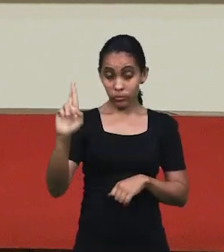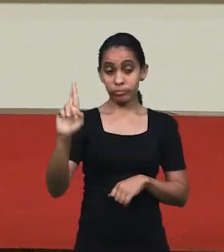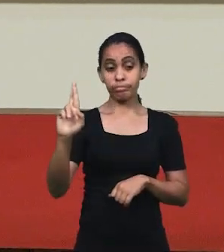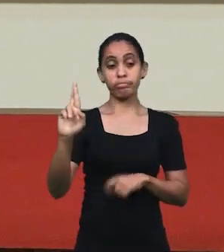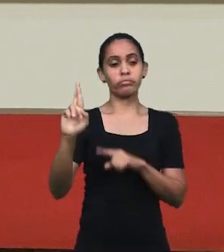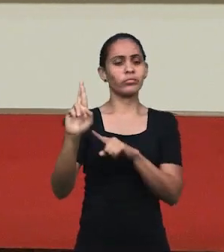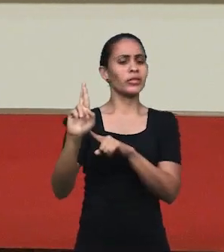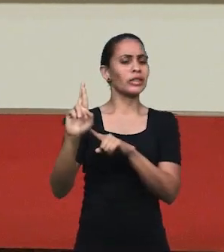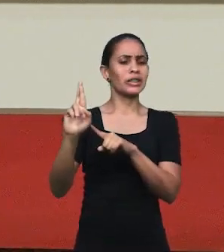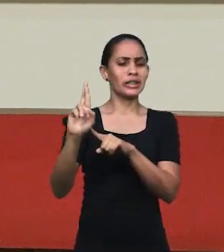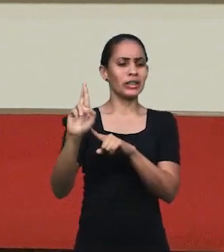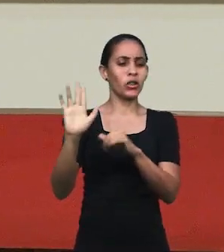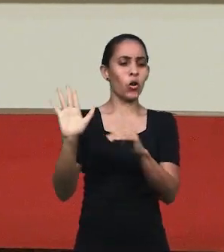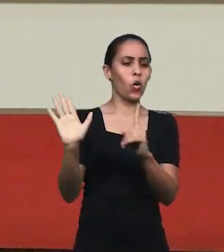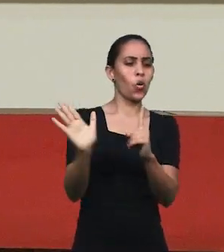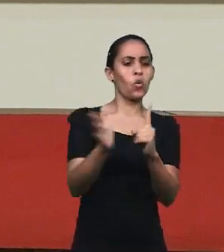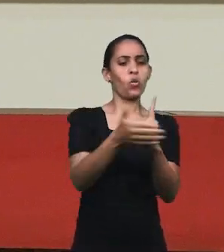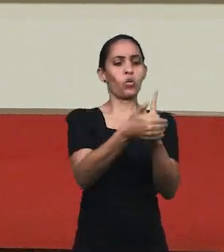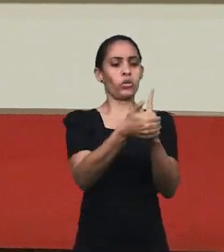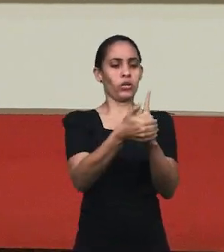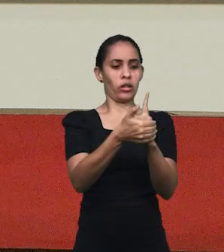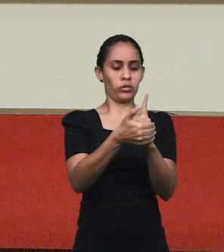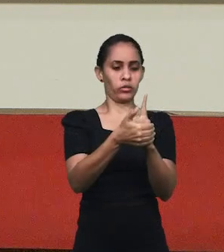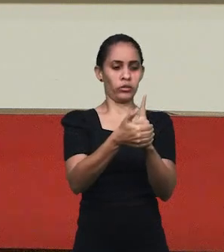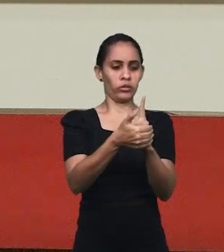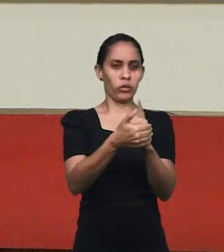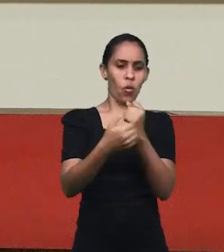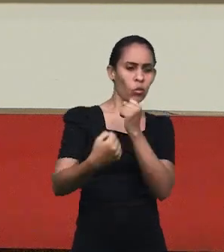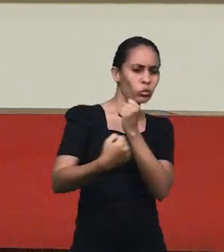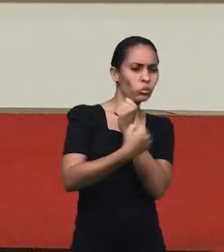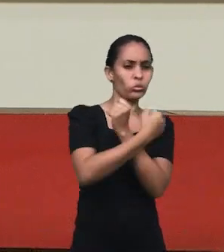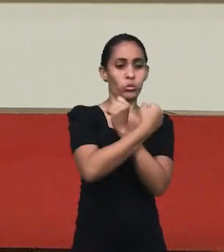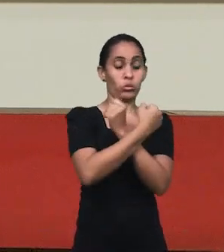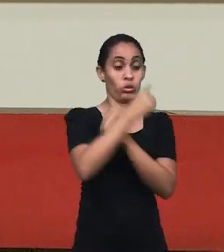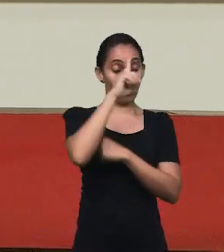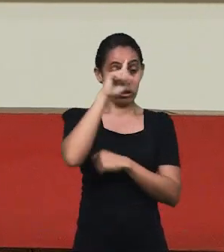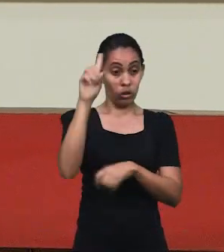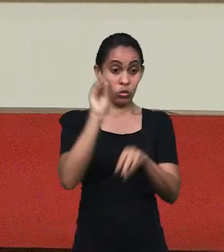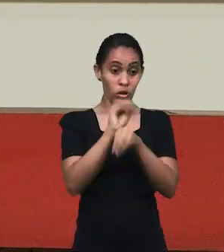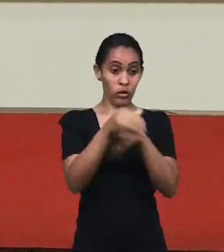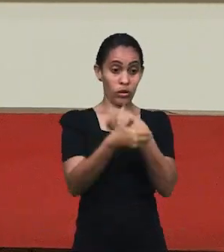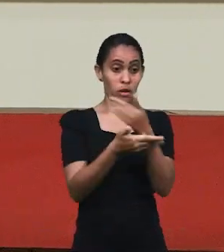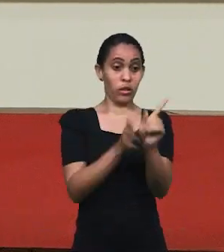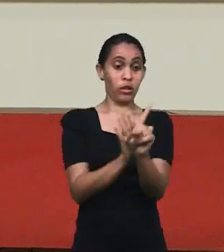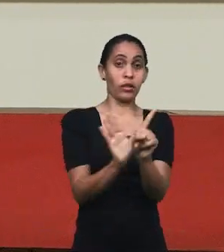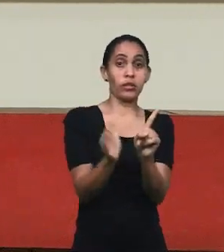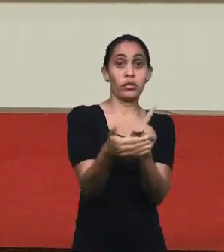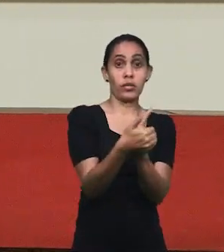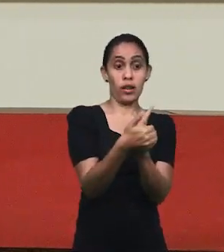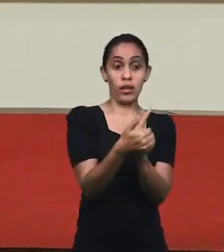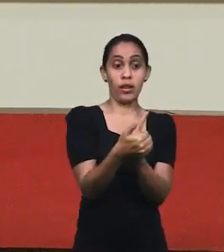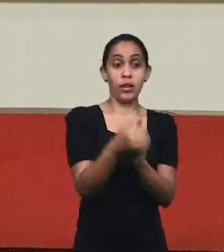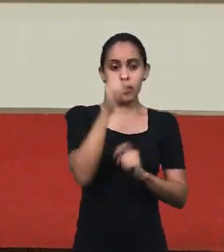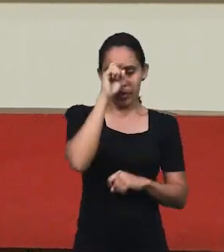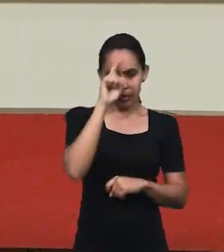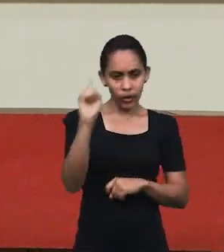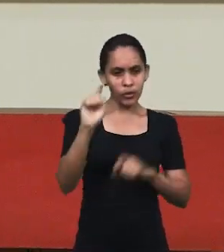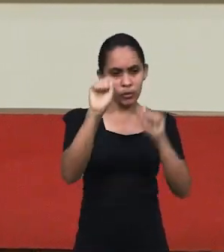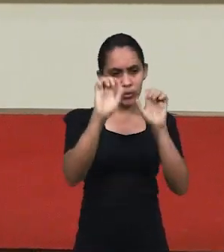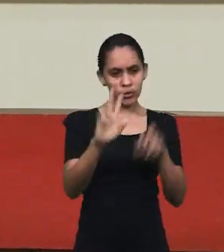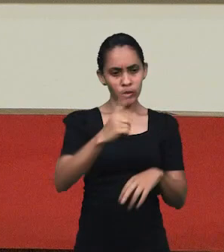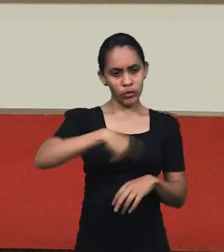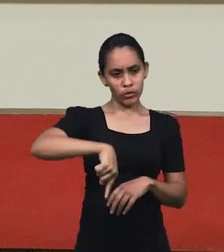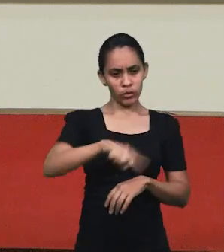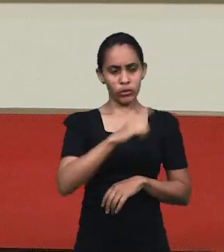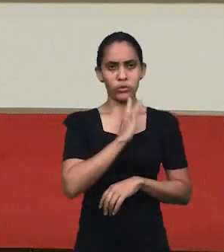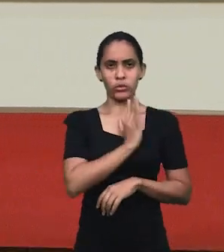que o Senhor seja o vosso escudo, que Deus vos guarde, e que Deus guarde